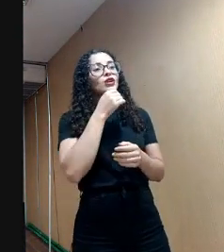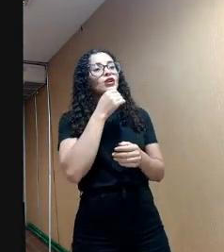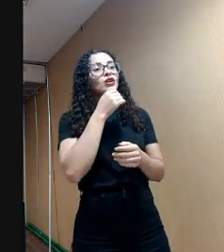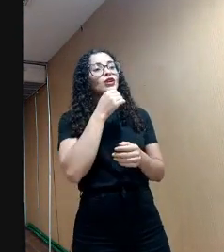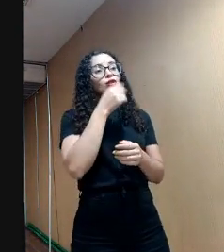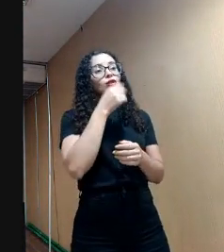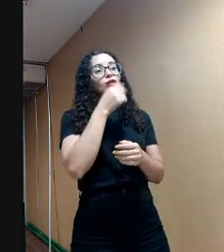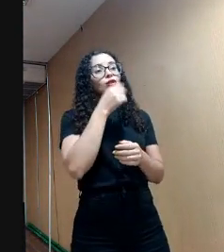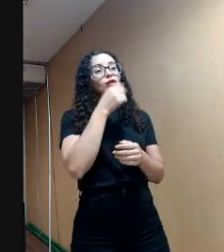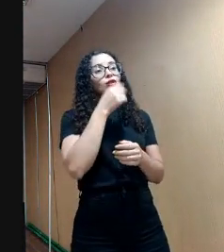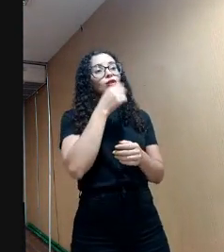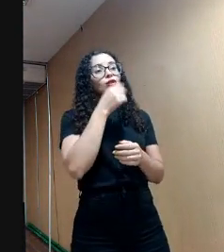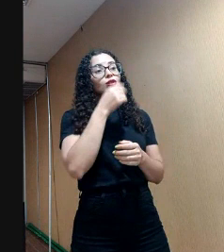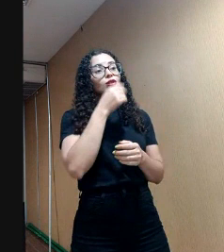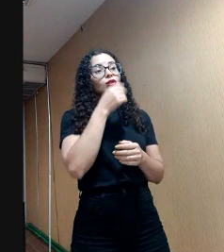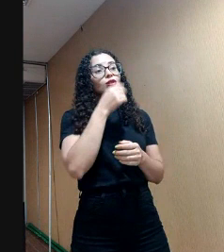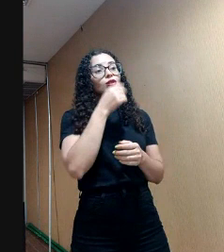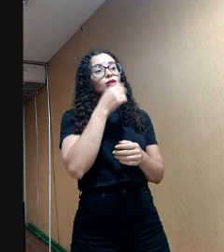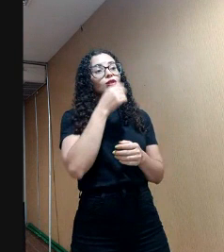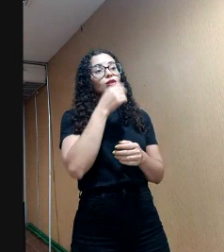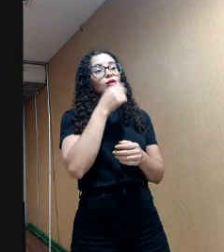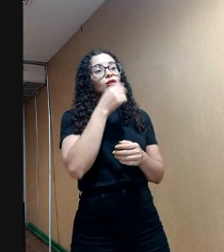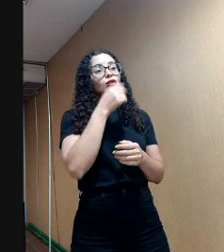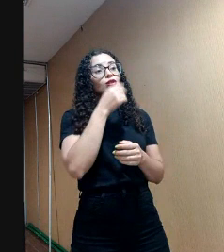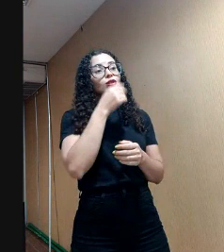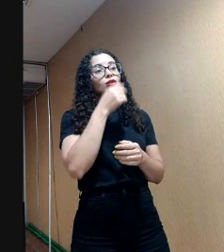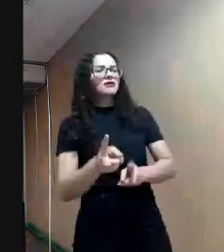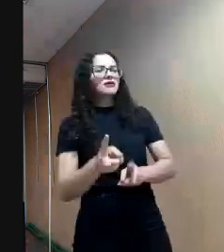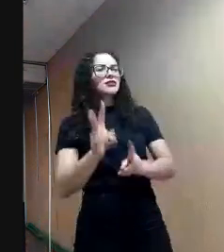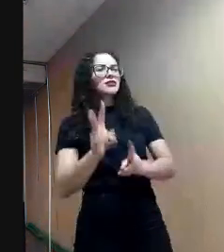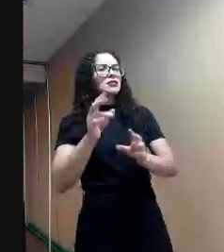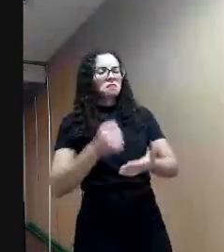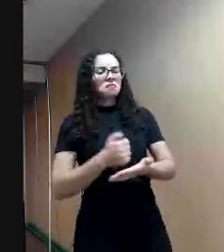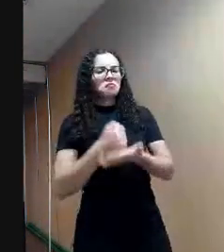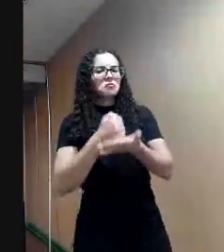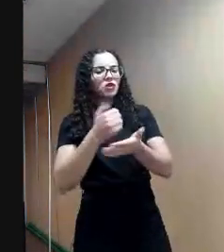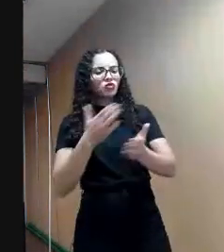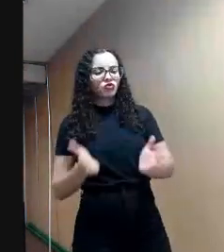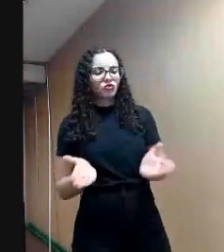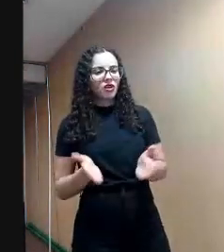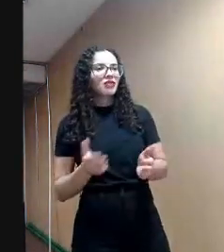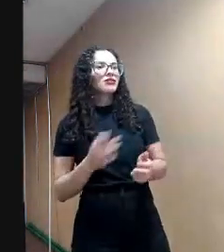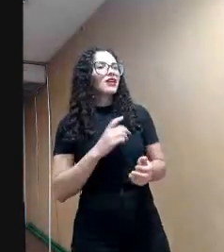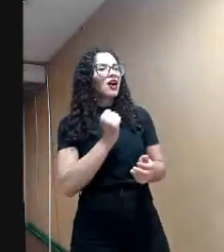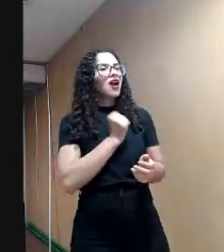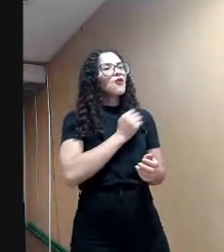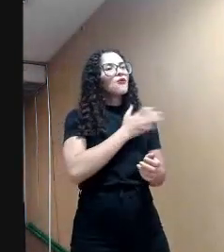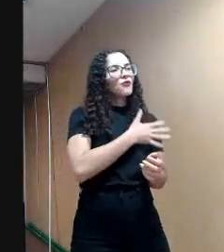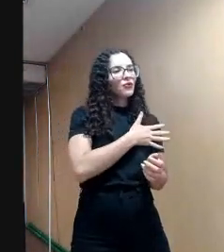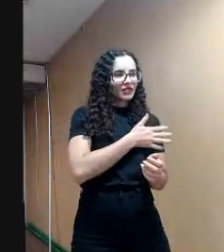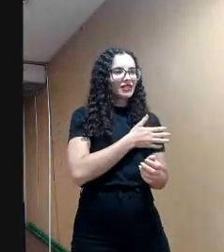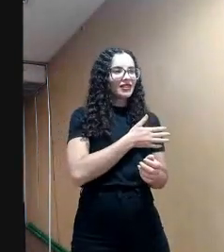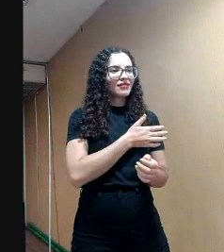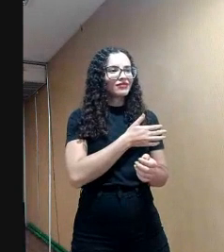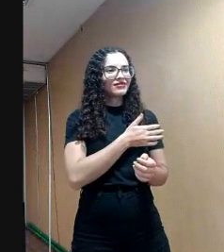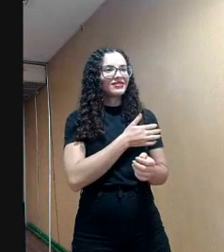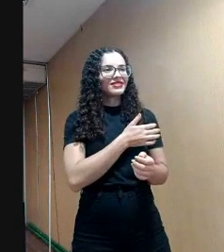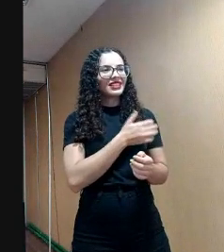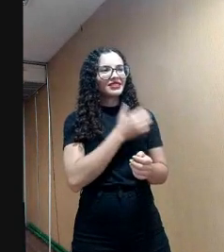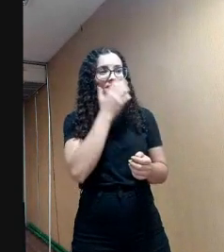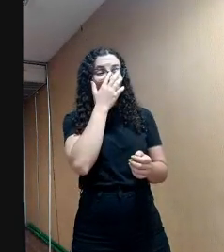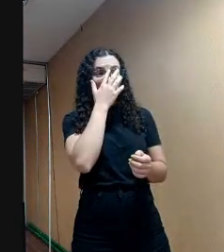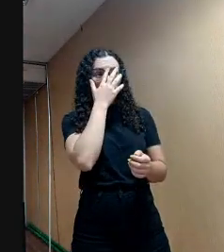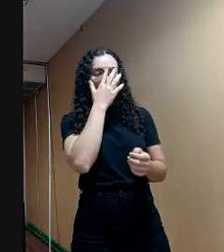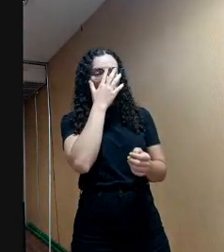nessa instituição. Então, nós agradecemos muito a toda a equipe, toda a comunidade do curso de